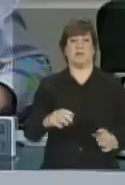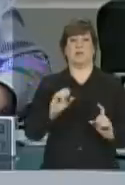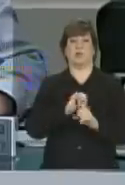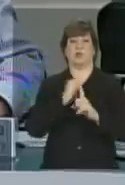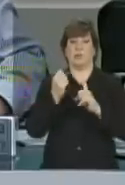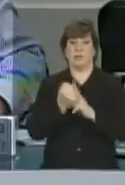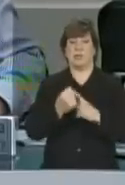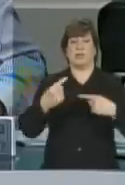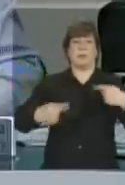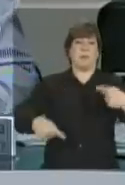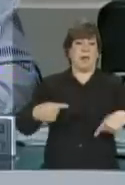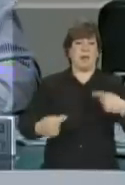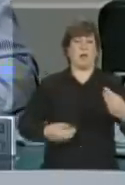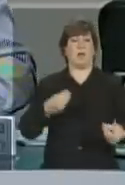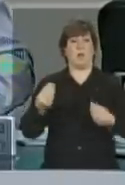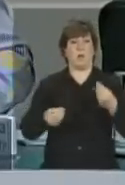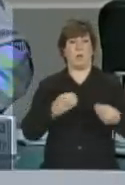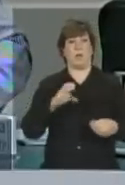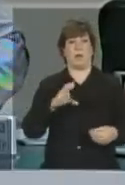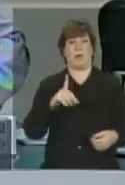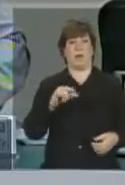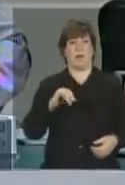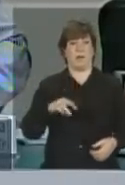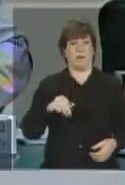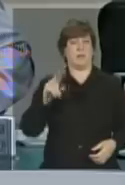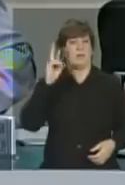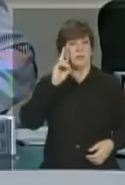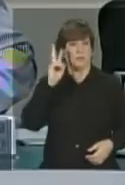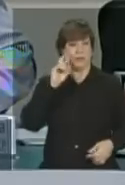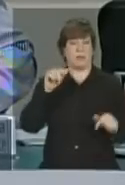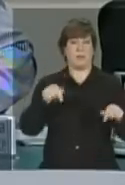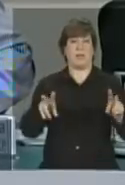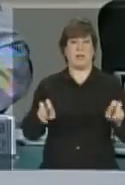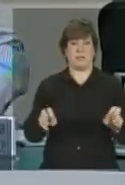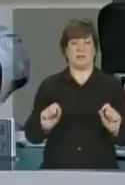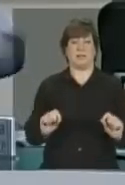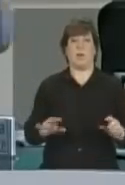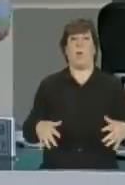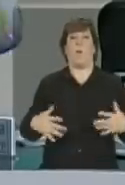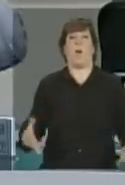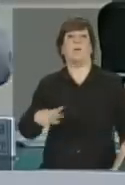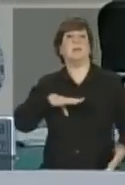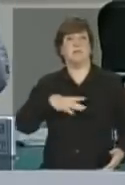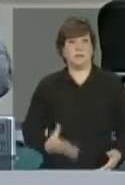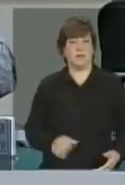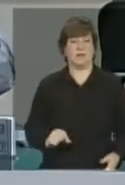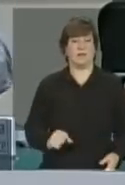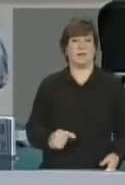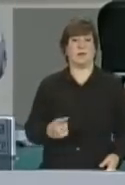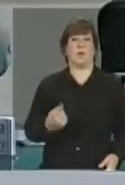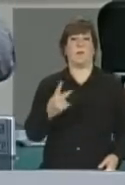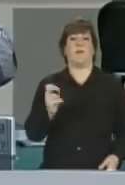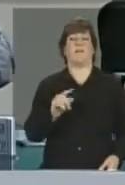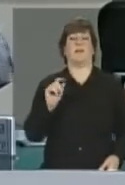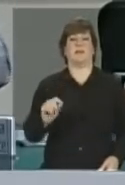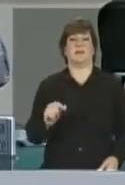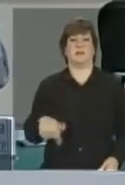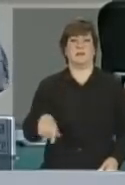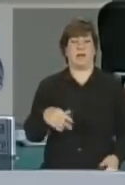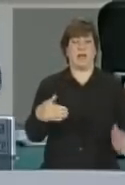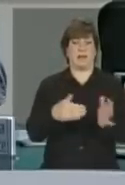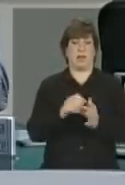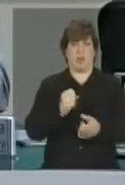no contexto da economia verde e no contexto do desenvolvimento sustentável. Quais são os desafios que se impõem? Uma vez que, até ano